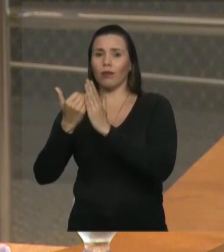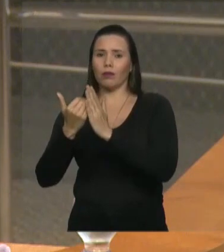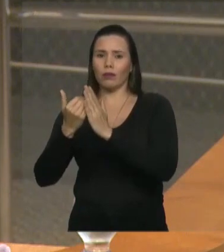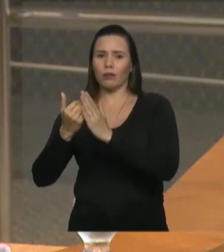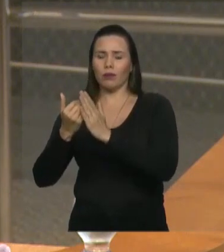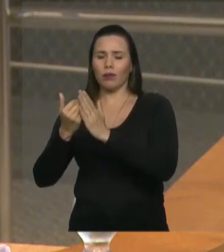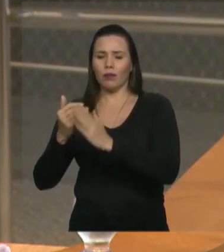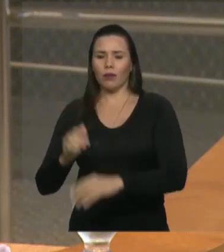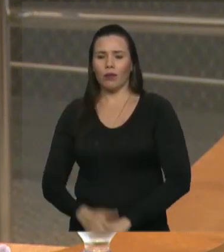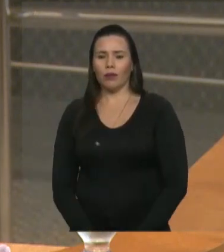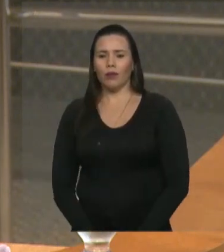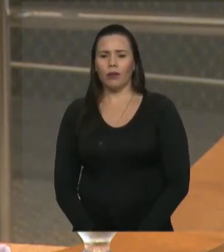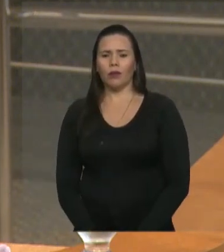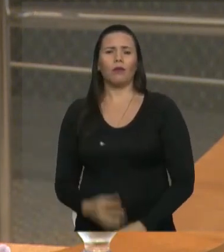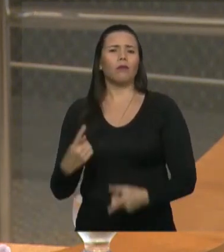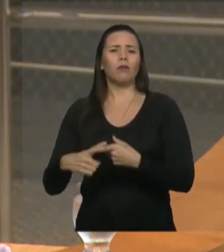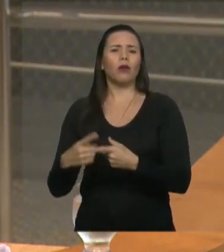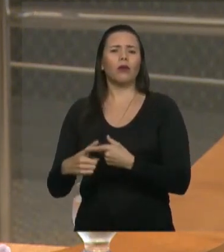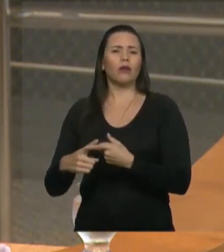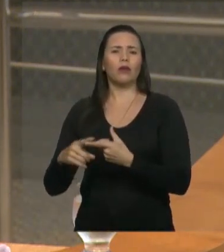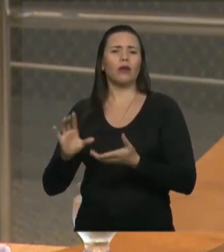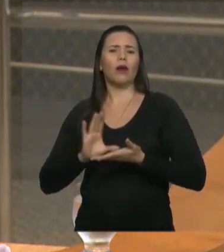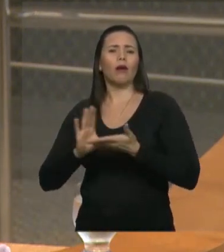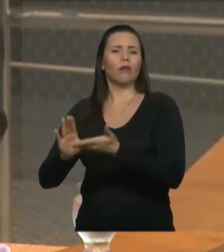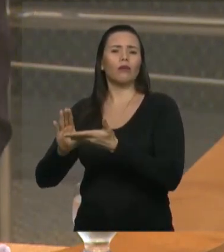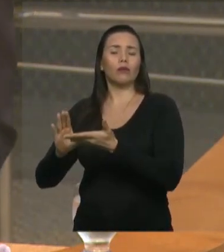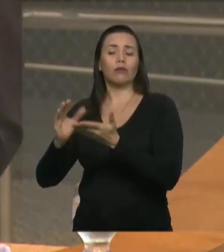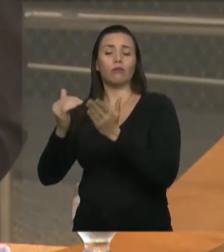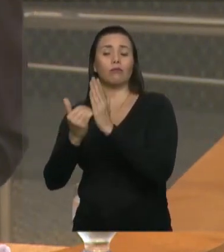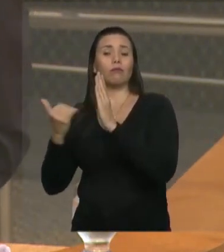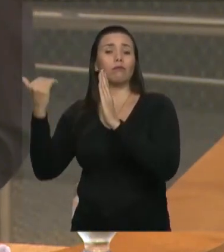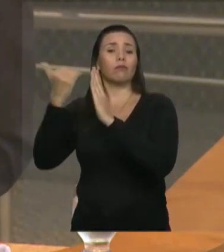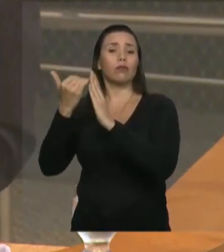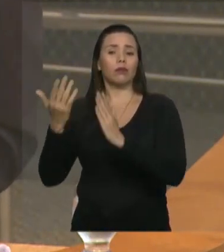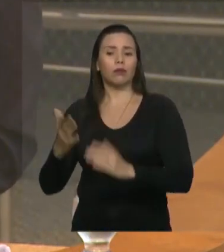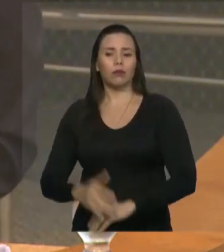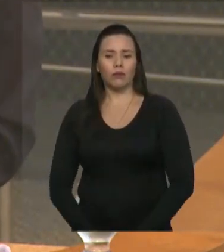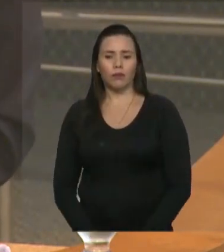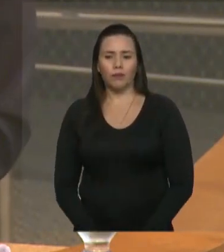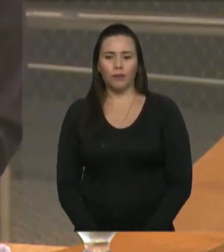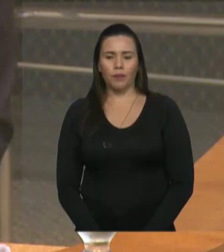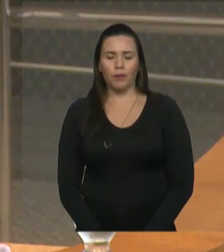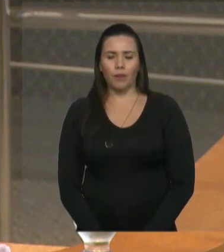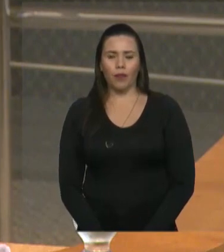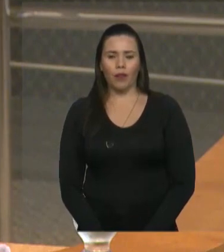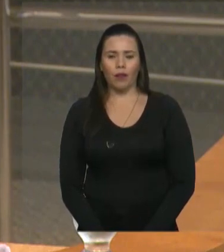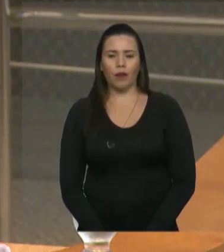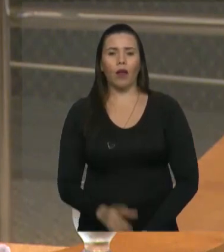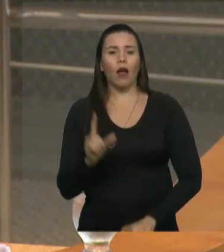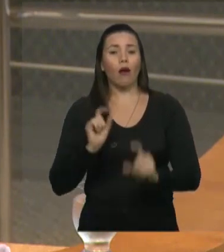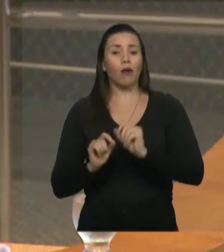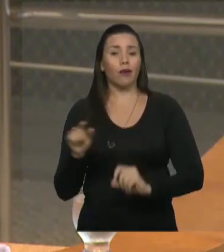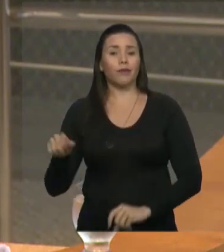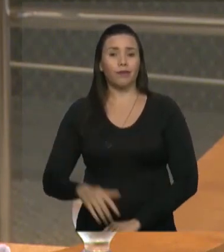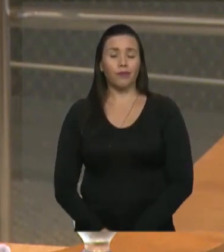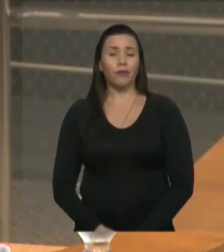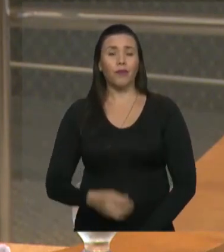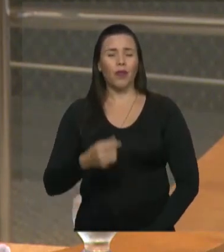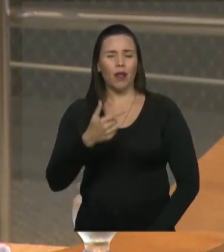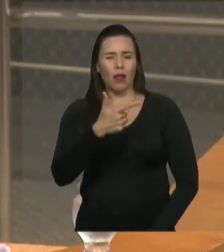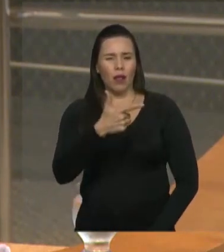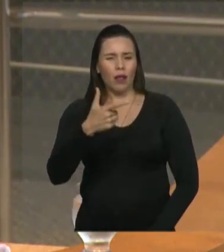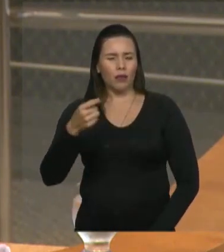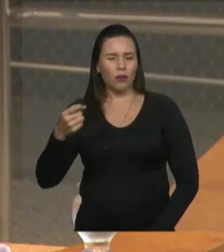responder criminalmente por isso, porque tirou o dinheiro, os 200 milhões que ela está respondendo que não deveria ser feito. Deveria